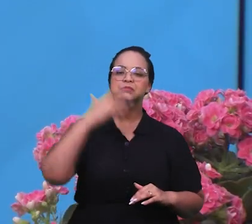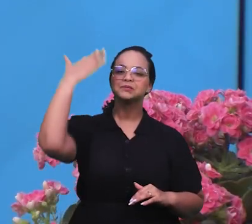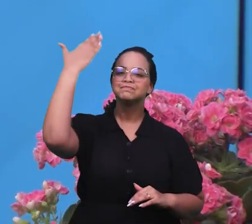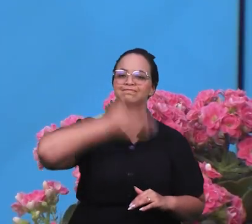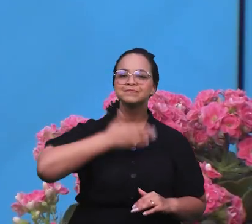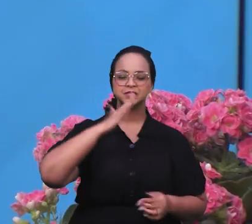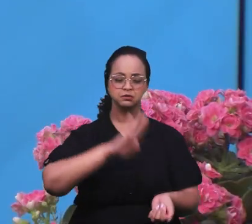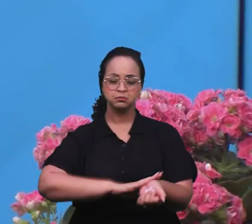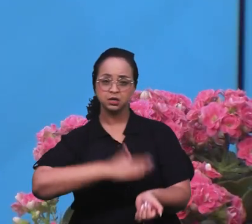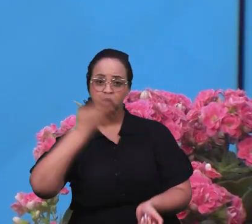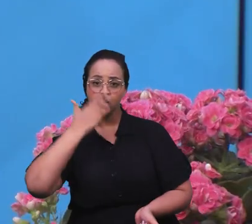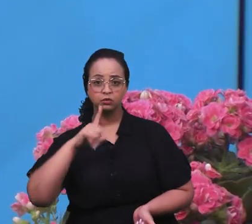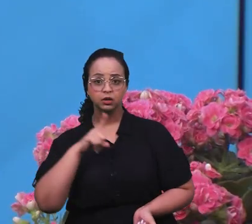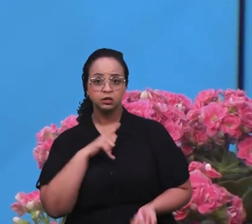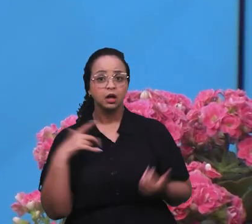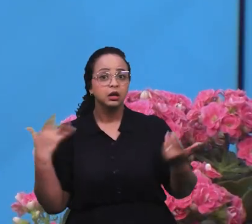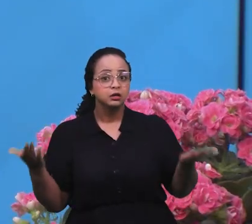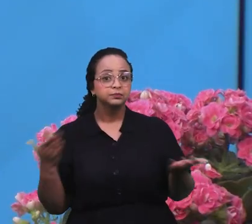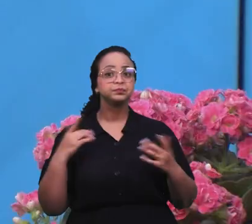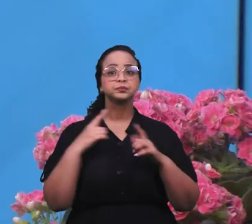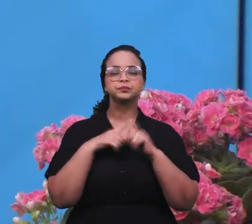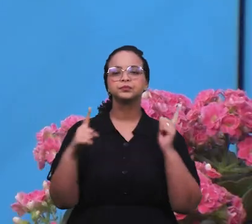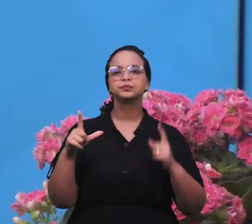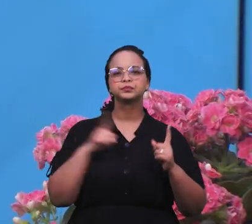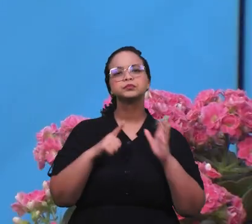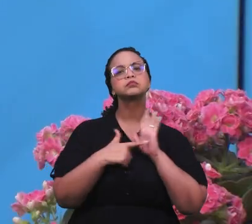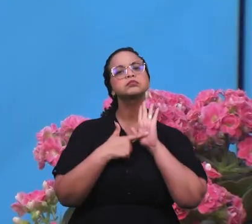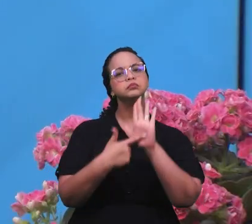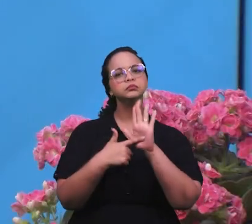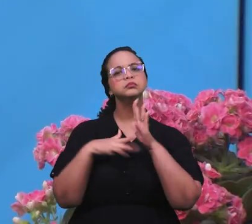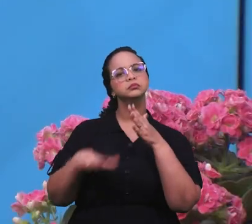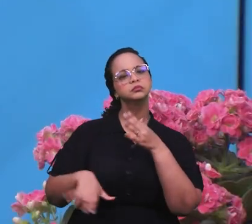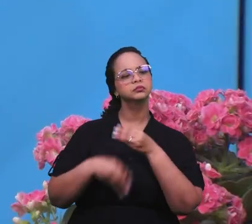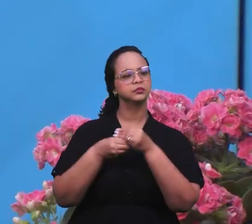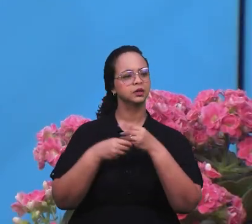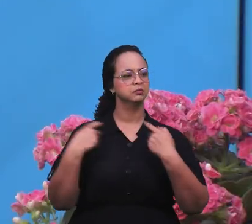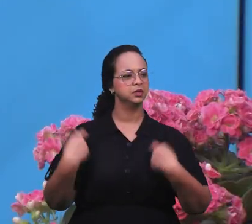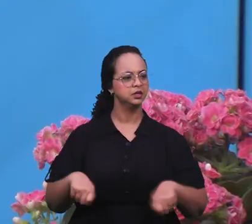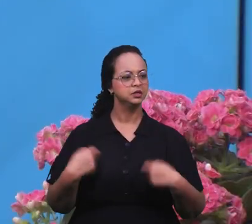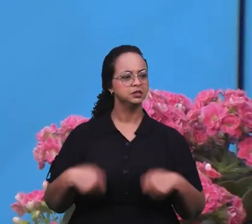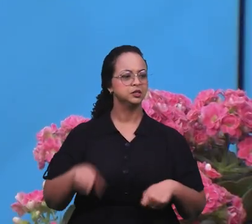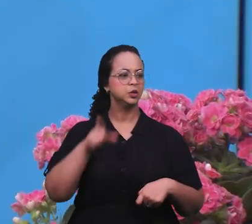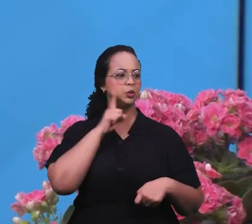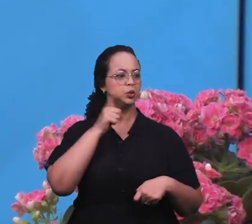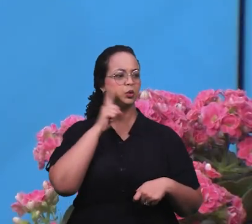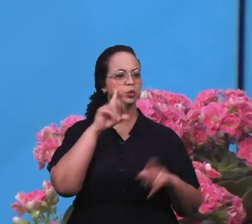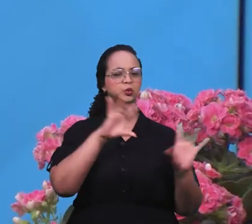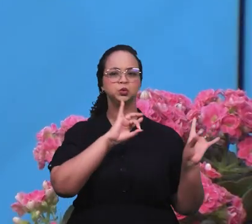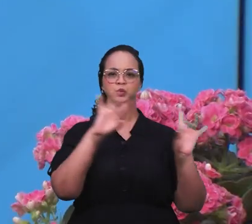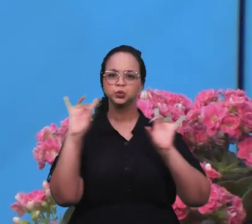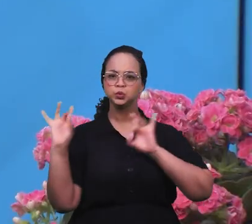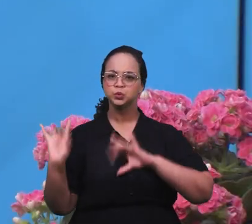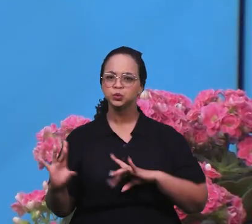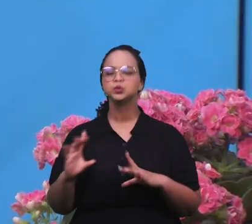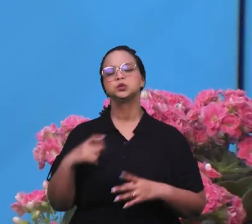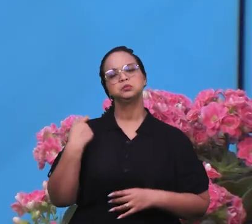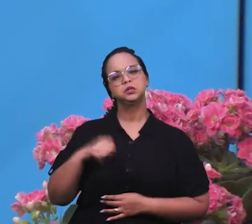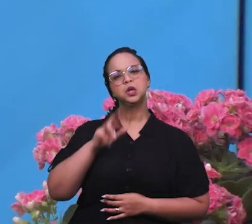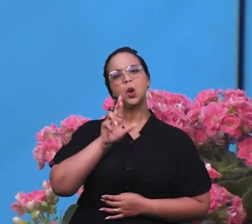hipertensão, sim. eles fazem parte, né, da rotina do hipertenso, de fazer Aham. exames